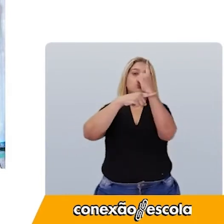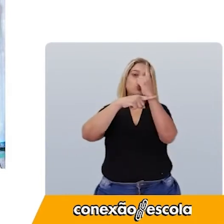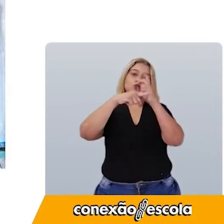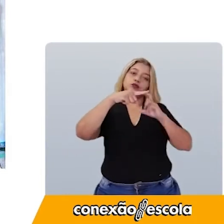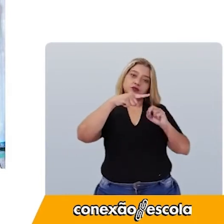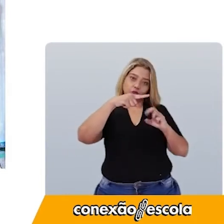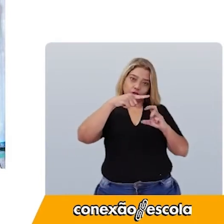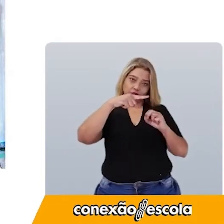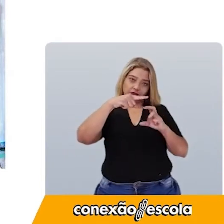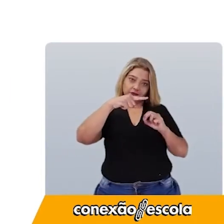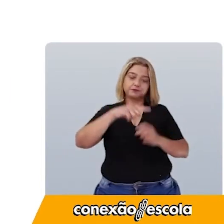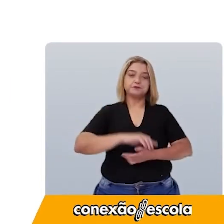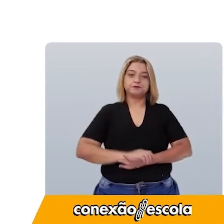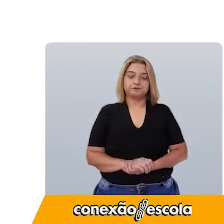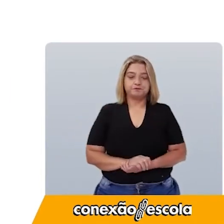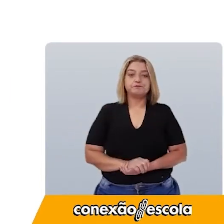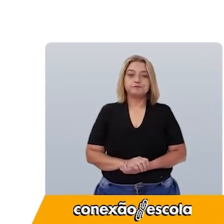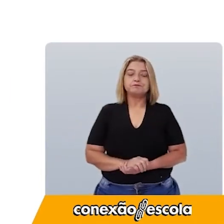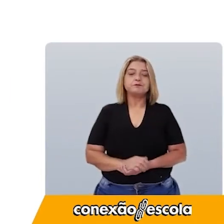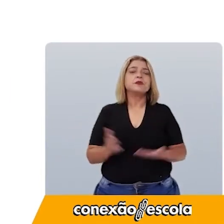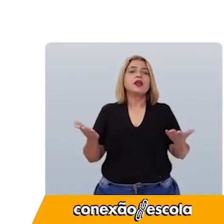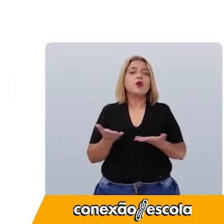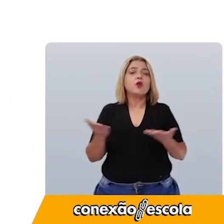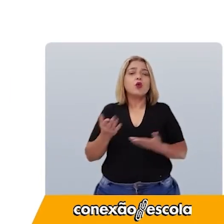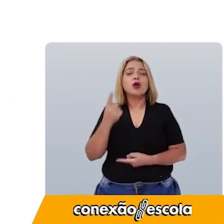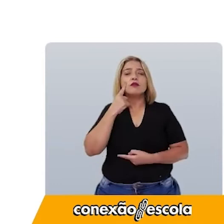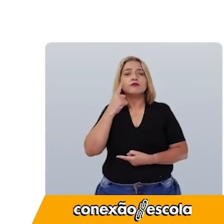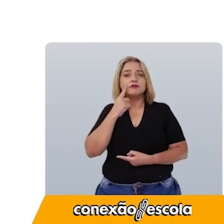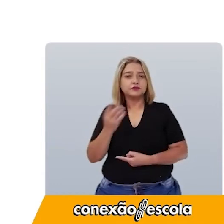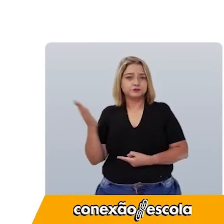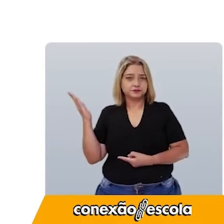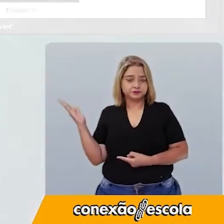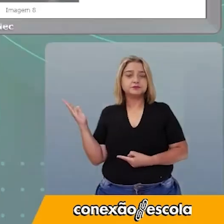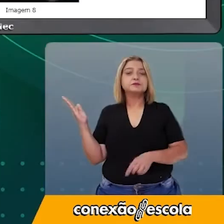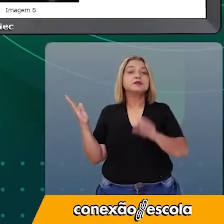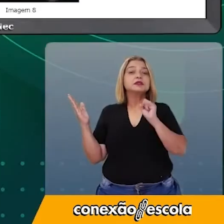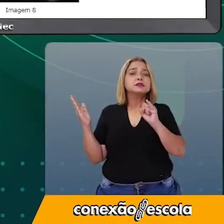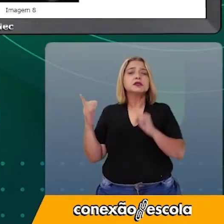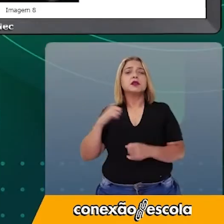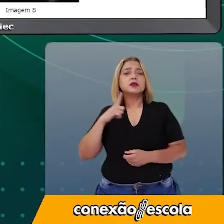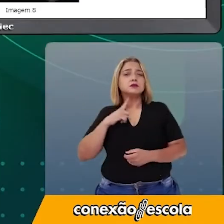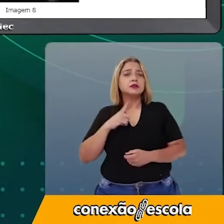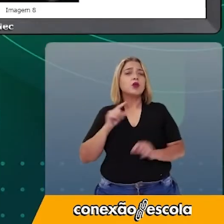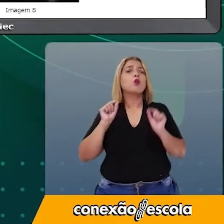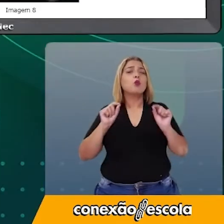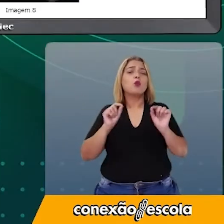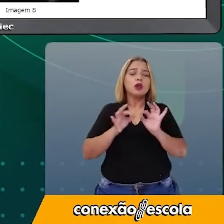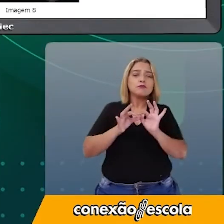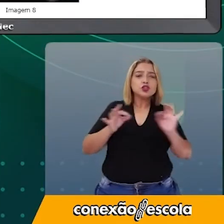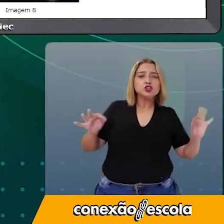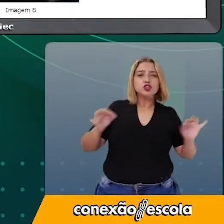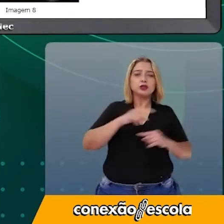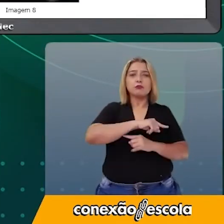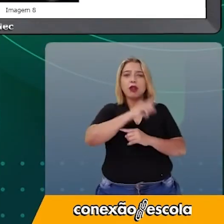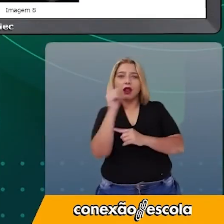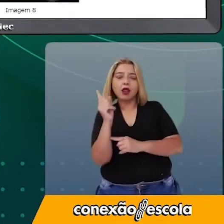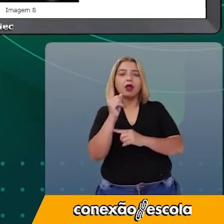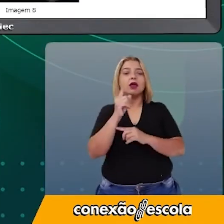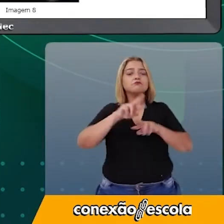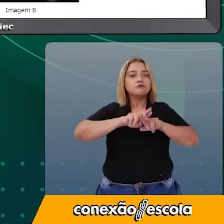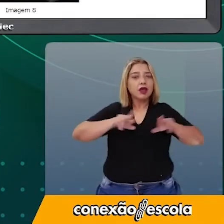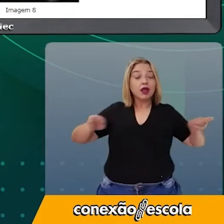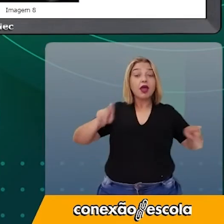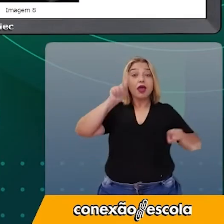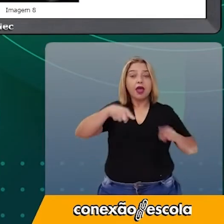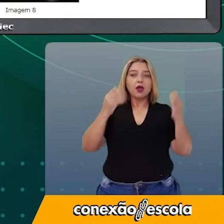para 50. Vamos agora verificar se duas grandezas são diretamente proporcionais ou